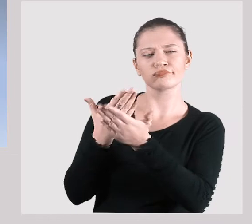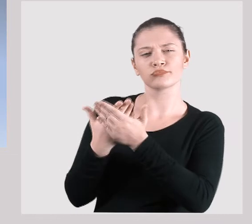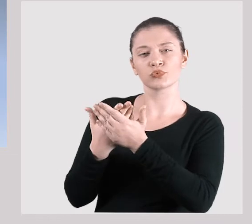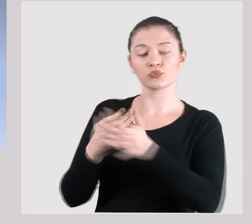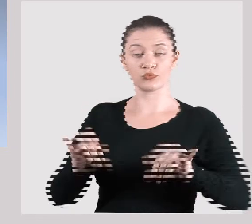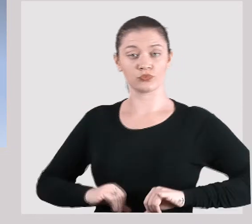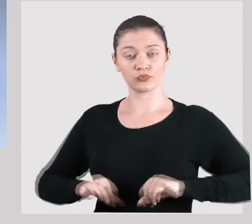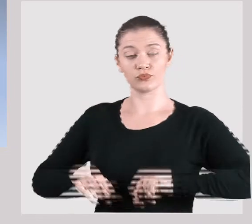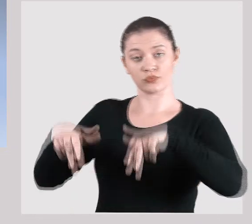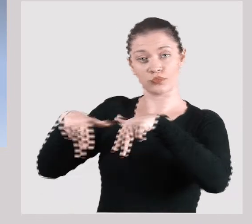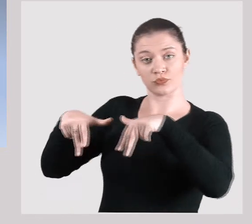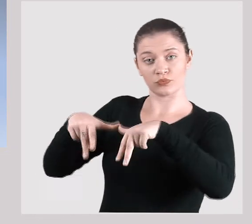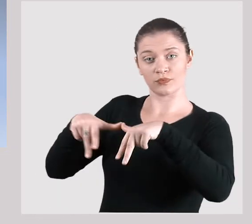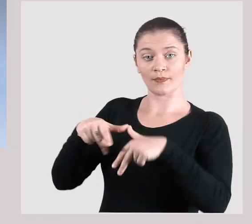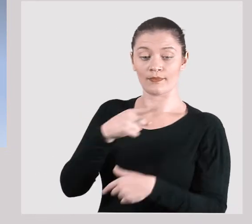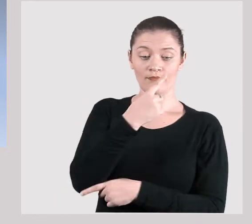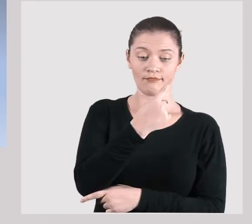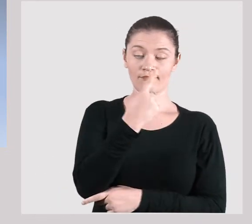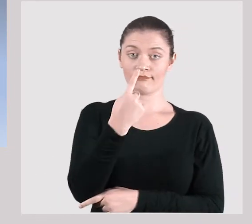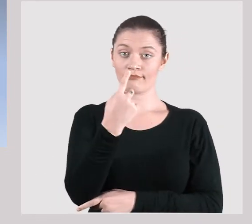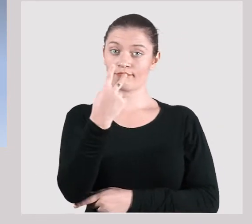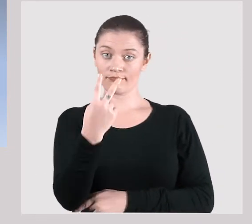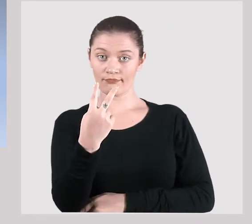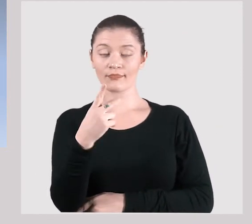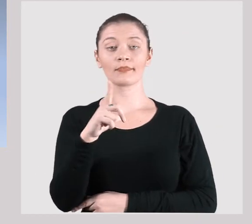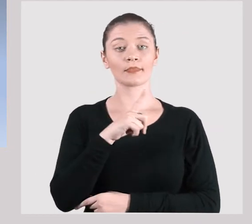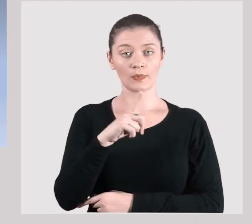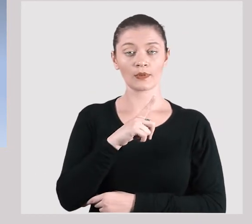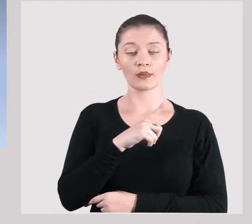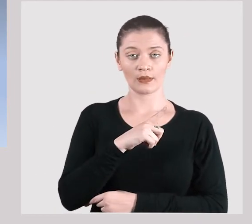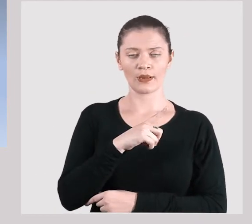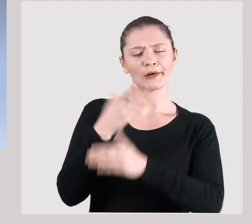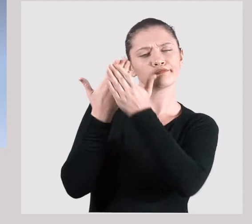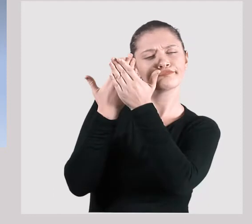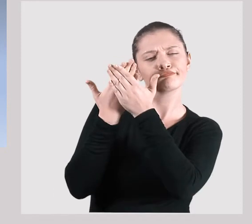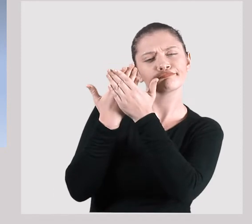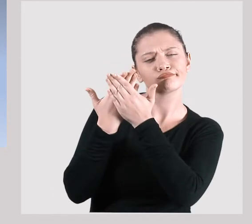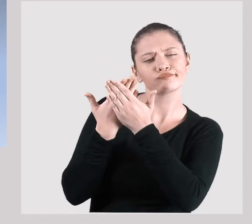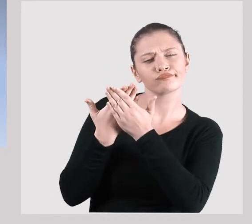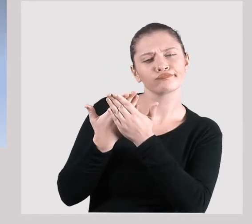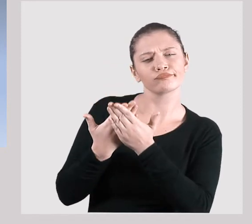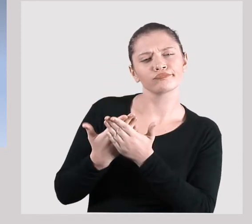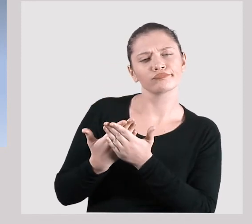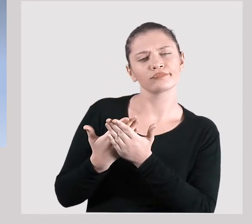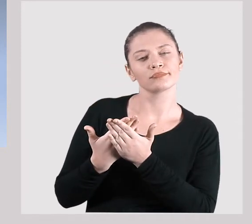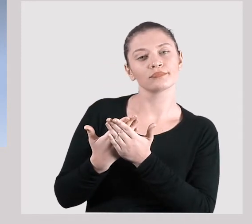maioria foram 112 gêmeos com disforia de gênero que foram estudados e